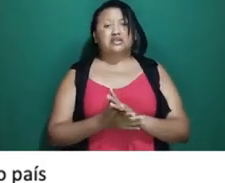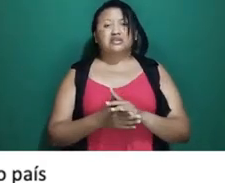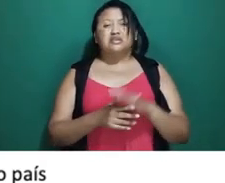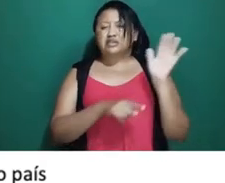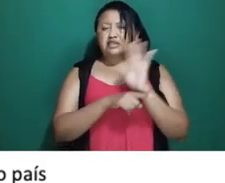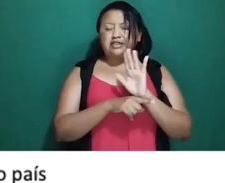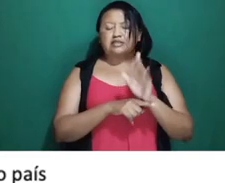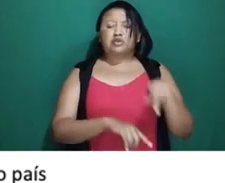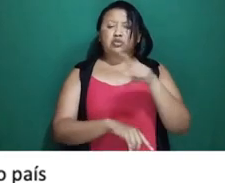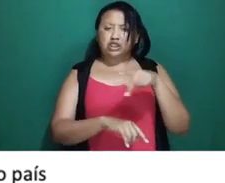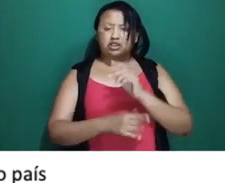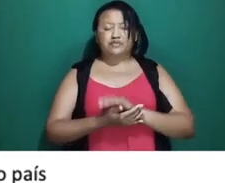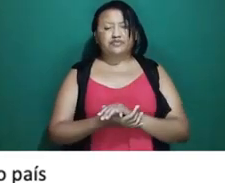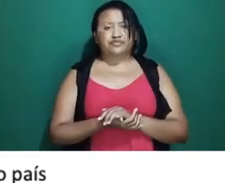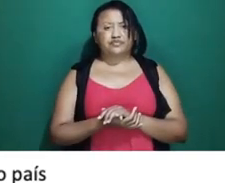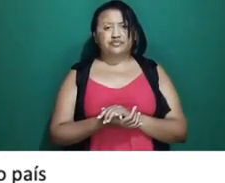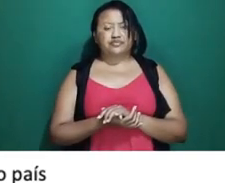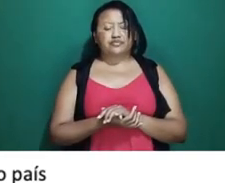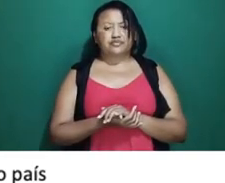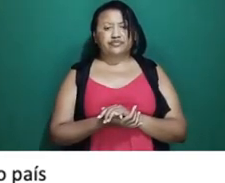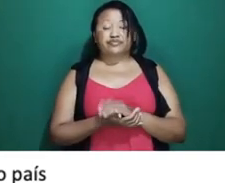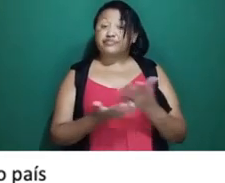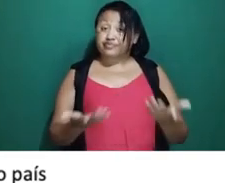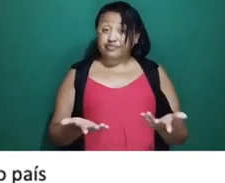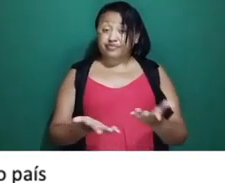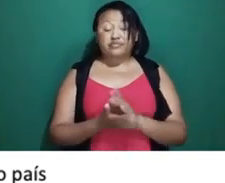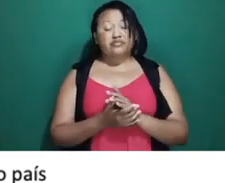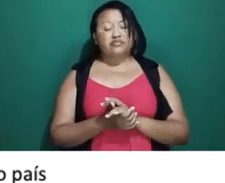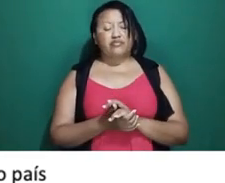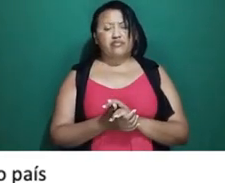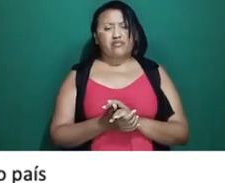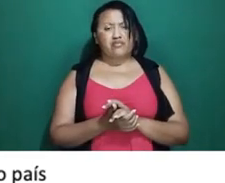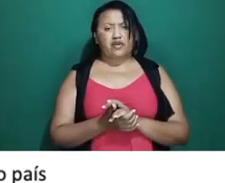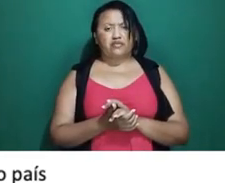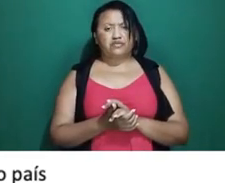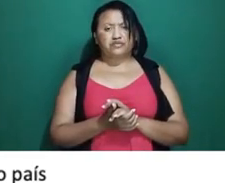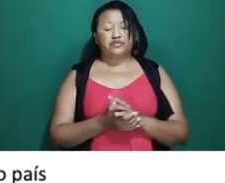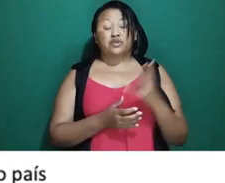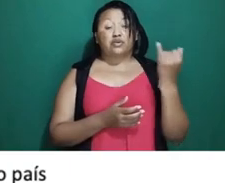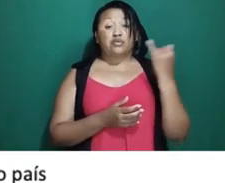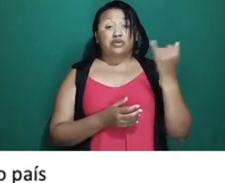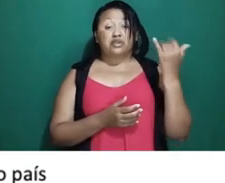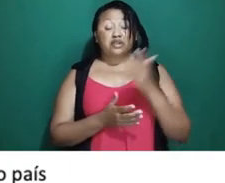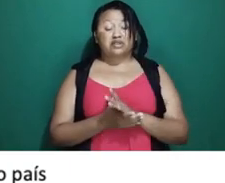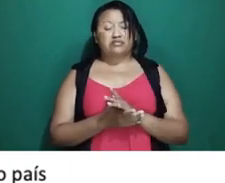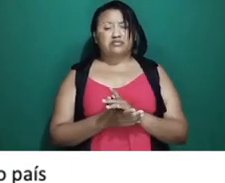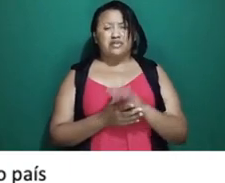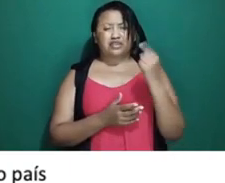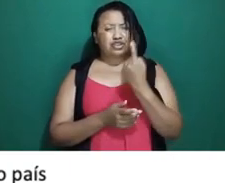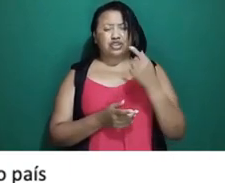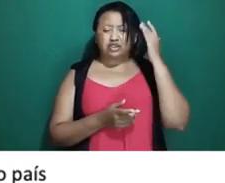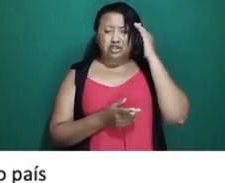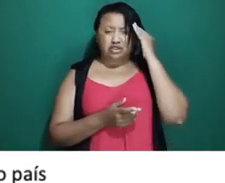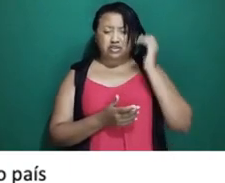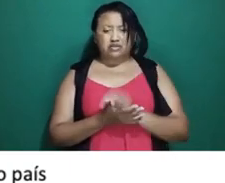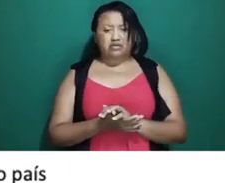cinema do país e ele vai o importante aqui né para a gente entender